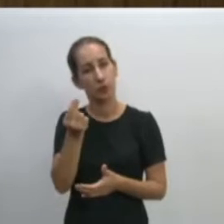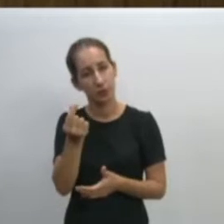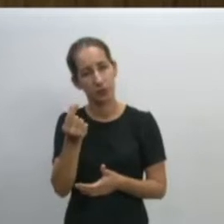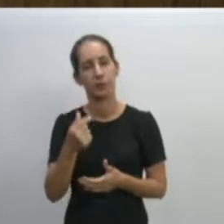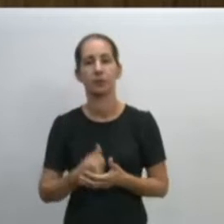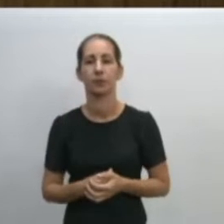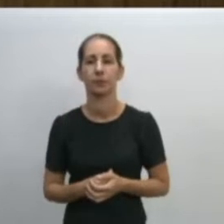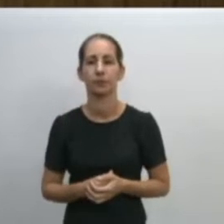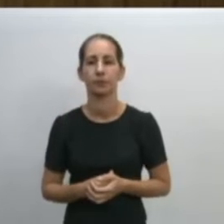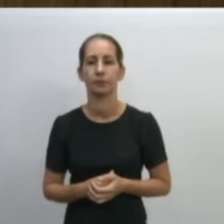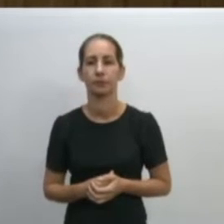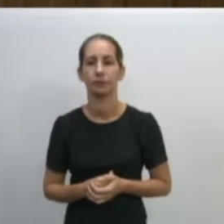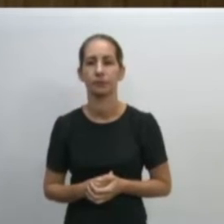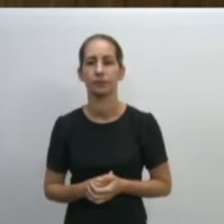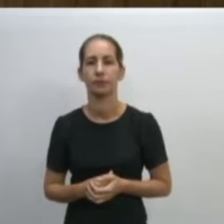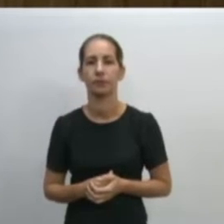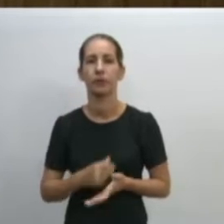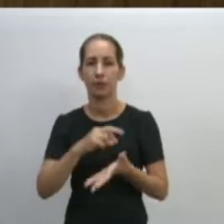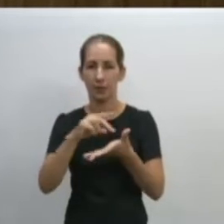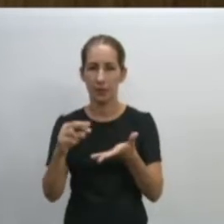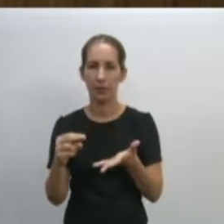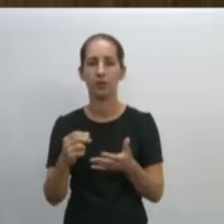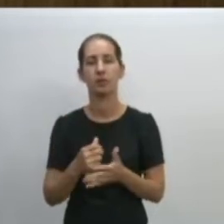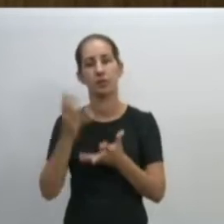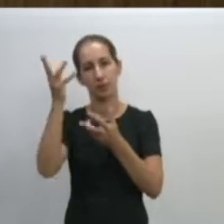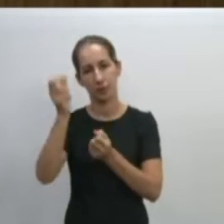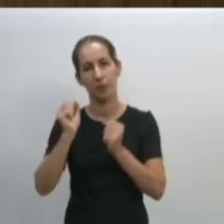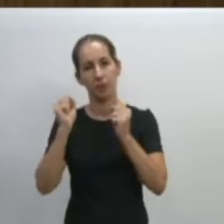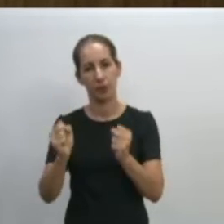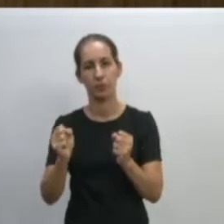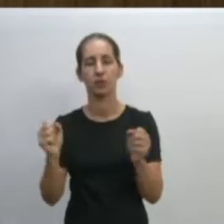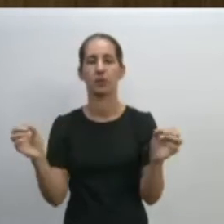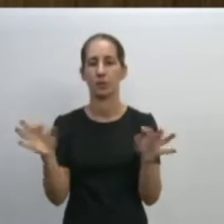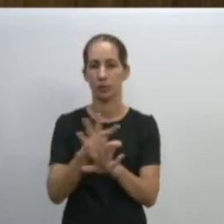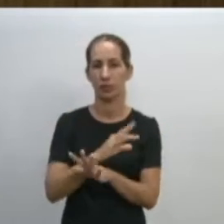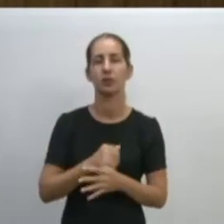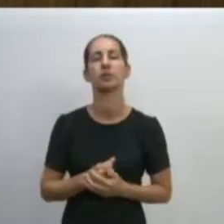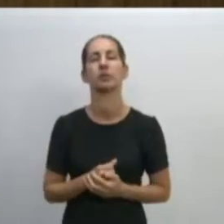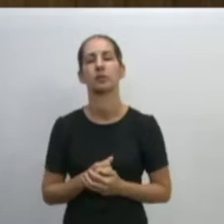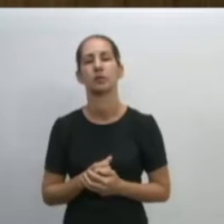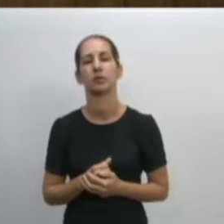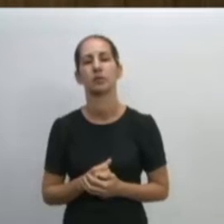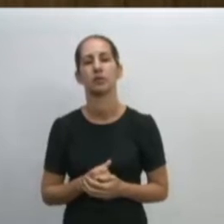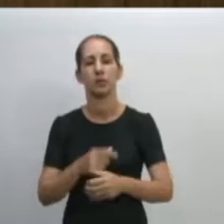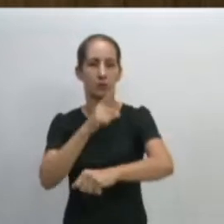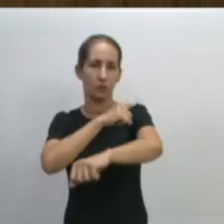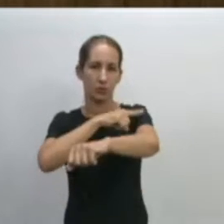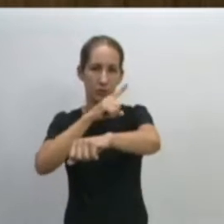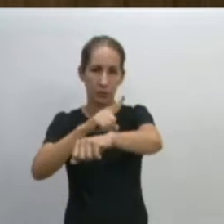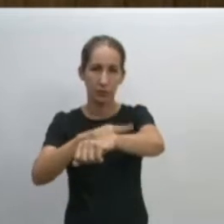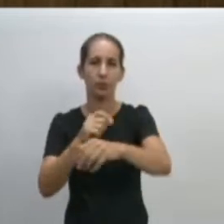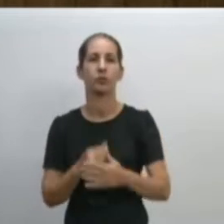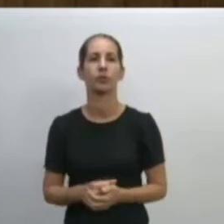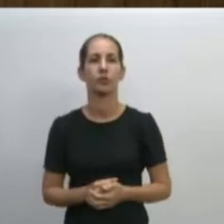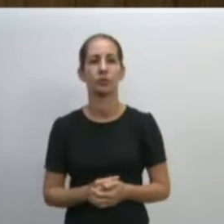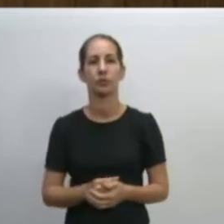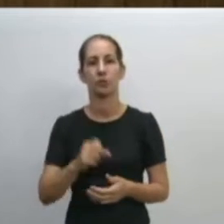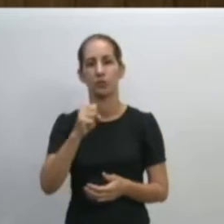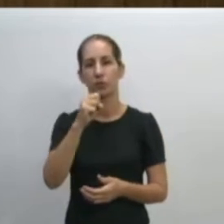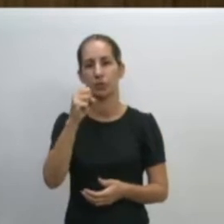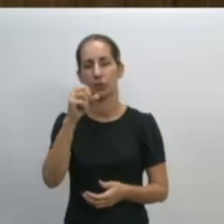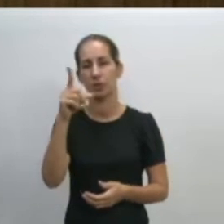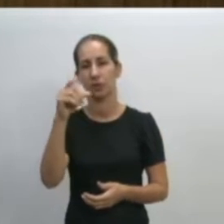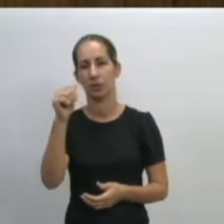que essas demandas elas possam ser executadas. Então, na Zona Norte, no Conjunto Solidariedade